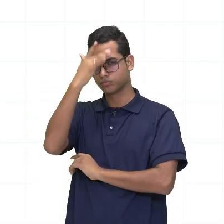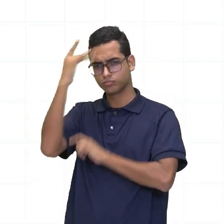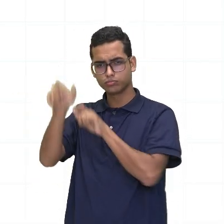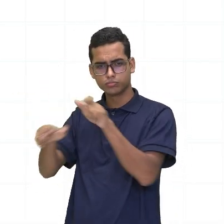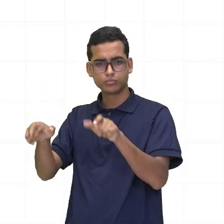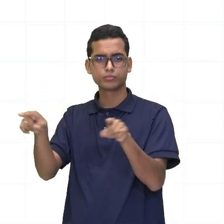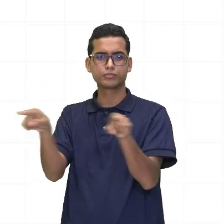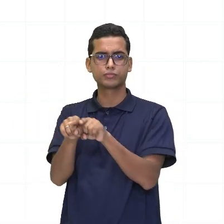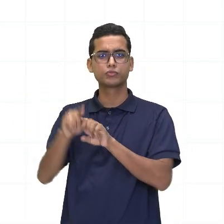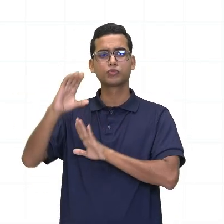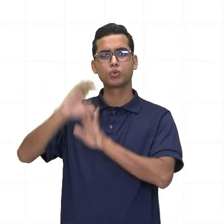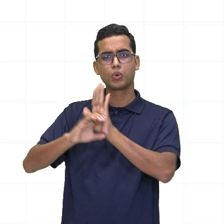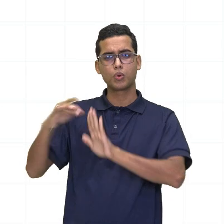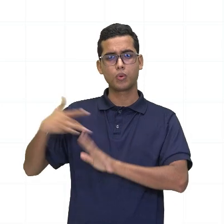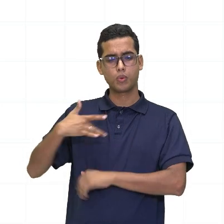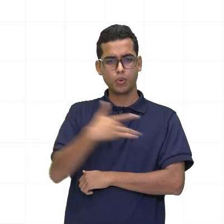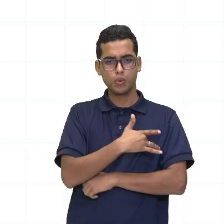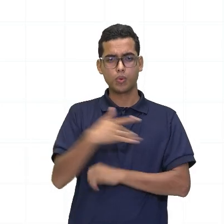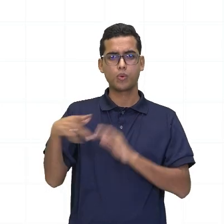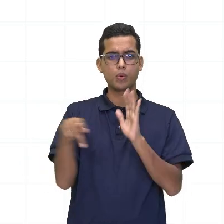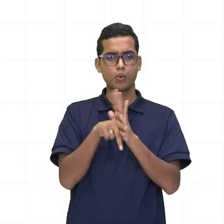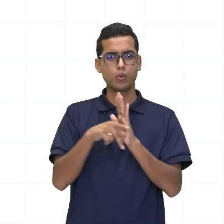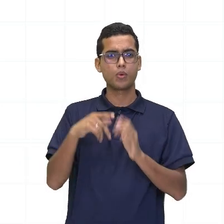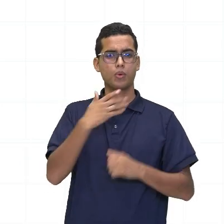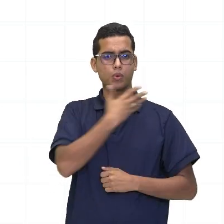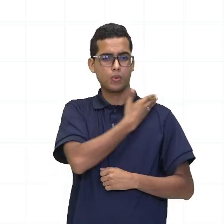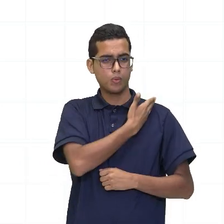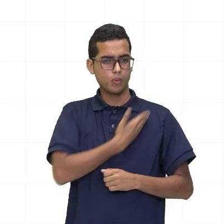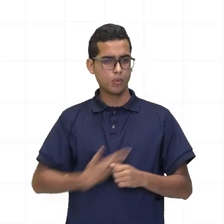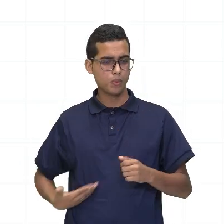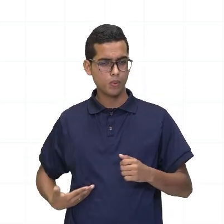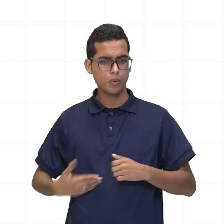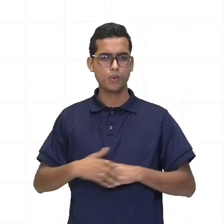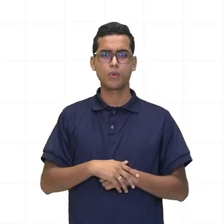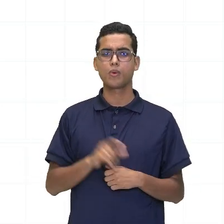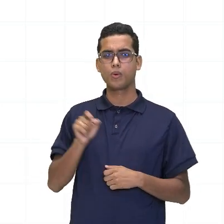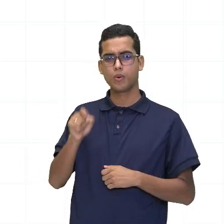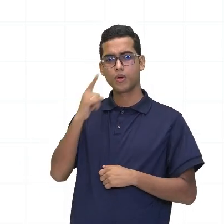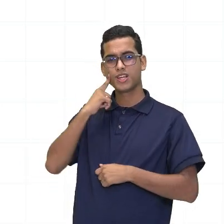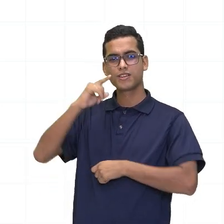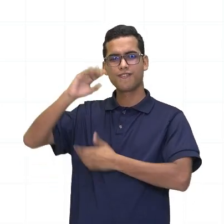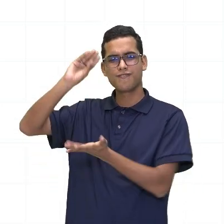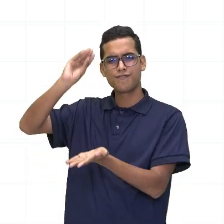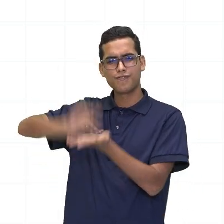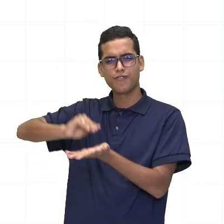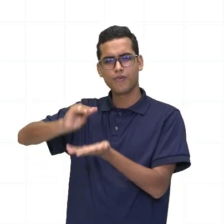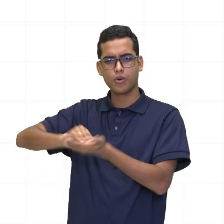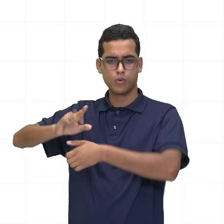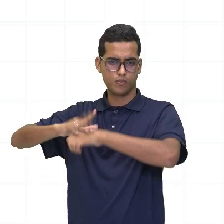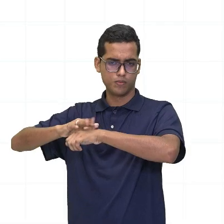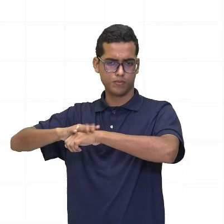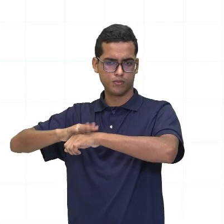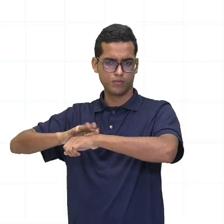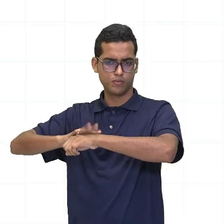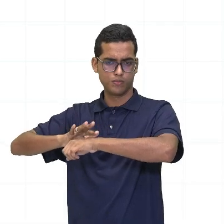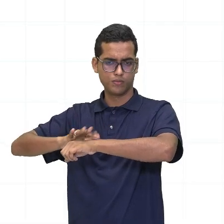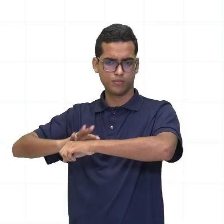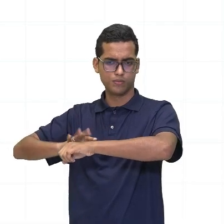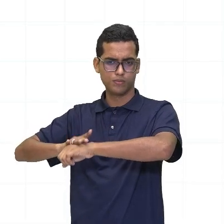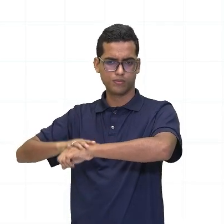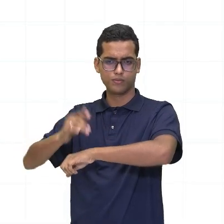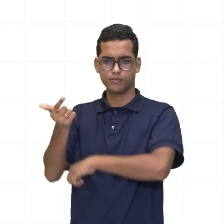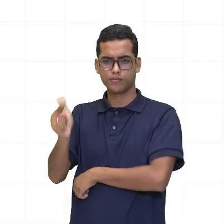E o conceito de saúde para a saúde pública é a ausência de doenças, tá? Então, a gente está vendo aí que nós temos a